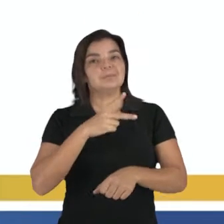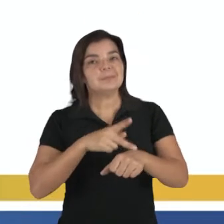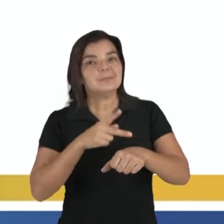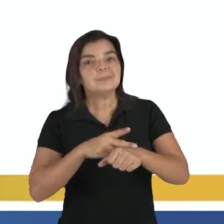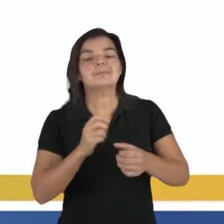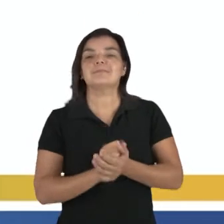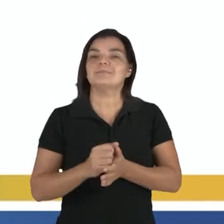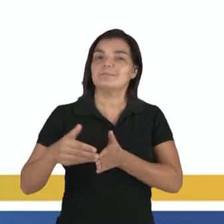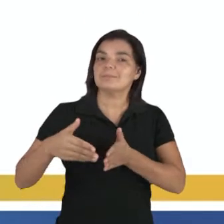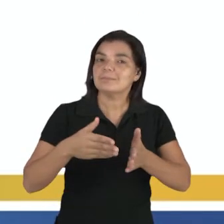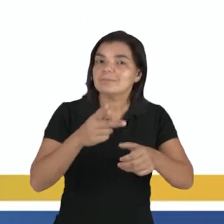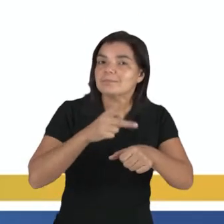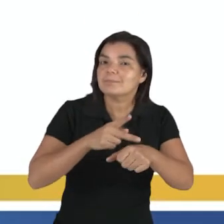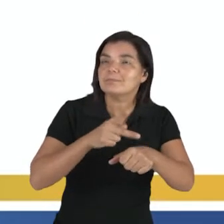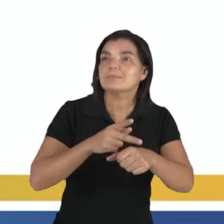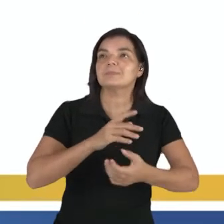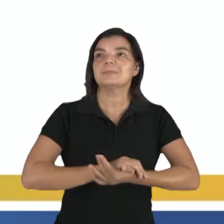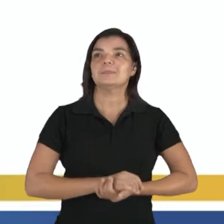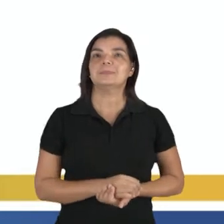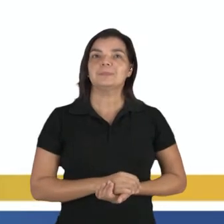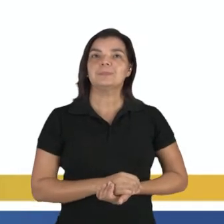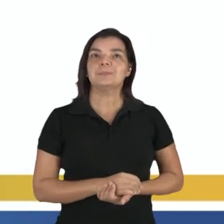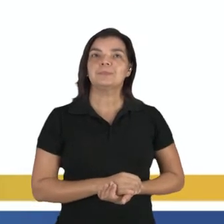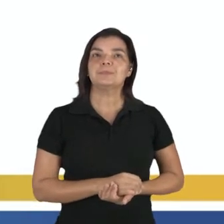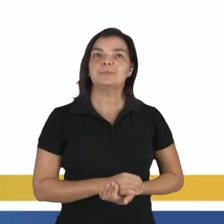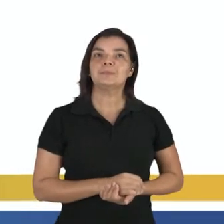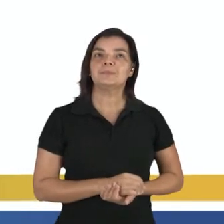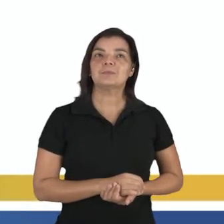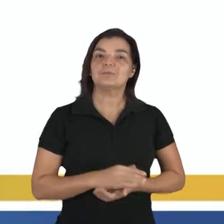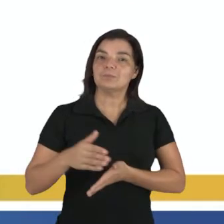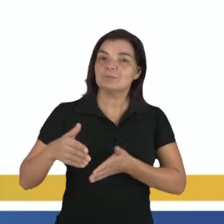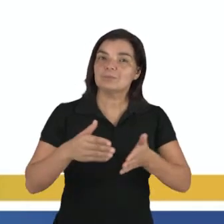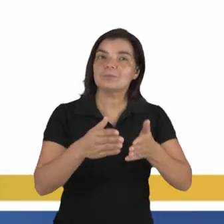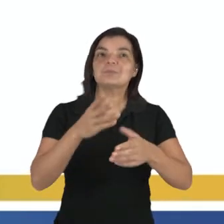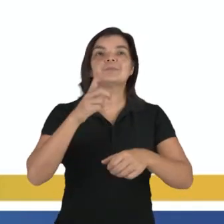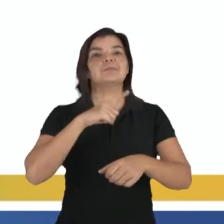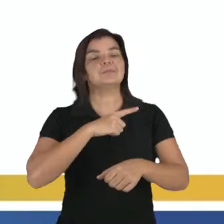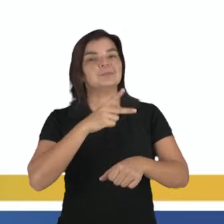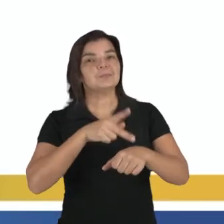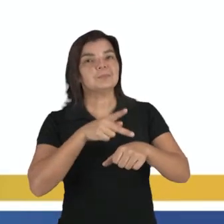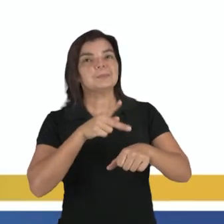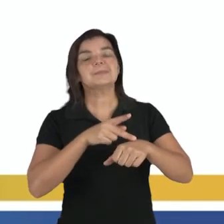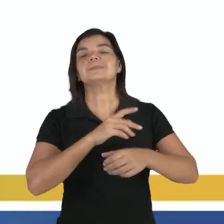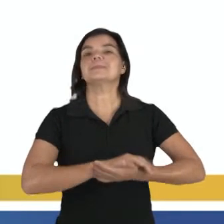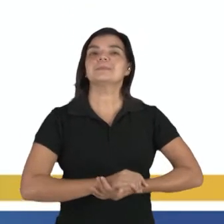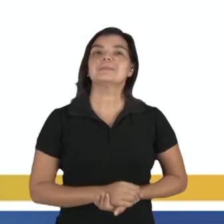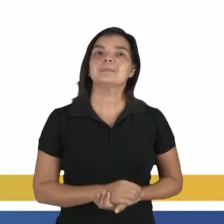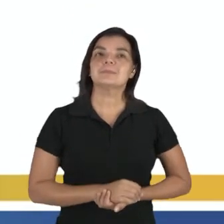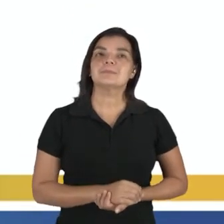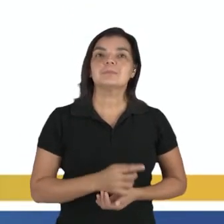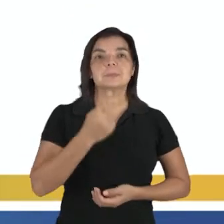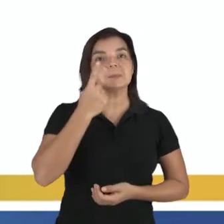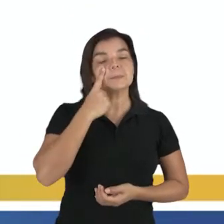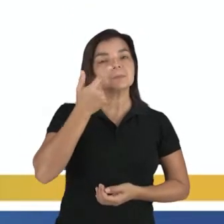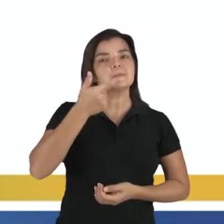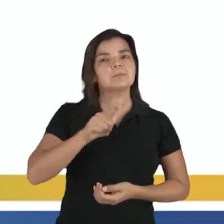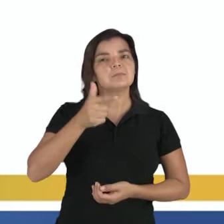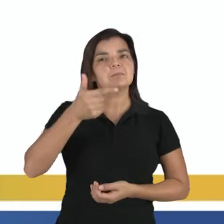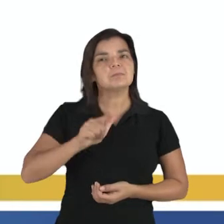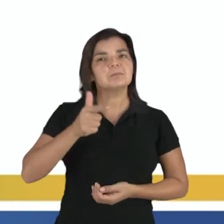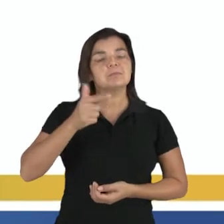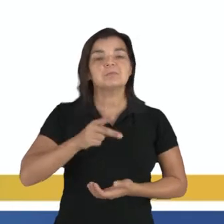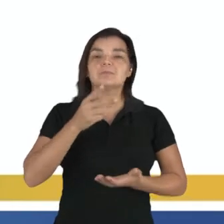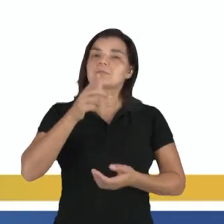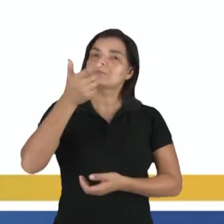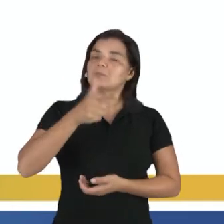uma pedra no meio do caminho. No meio do caminho tinha uma pedra. Observe que vai se